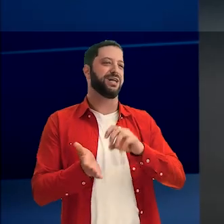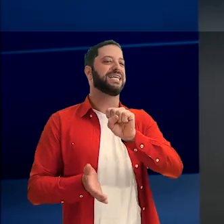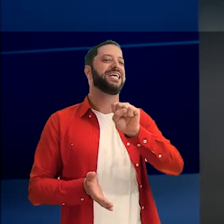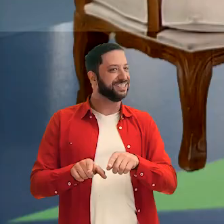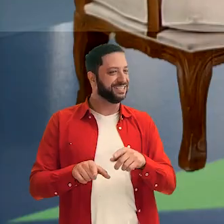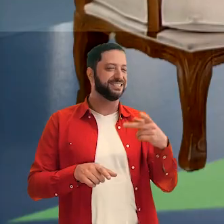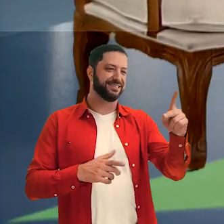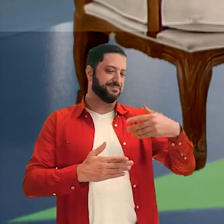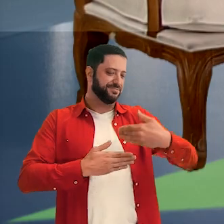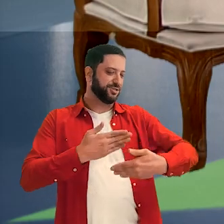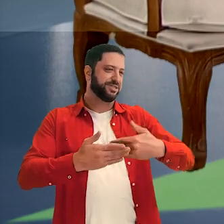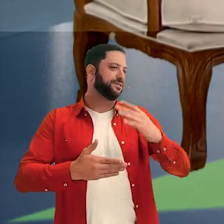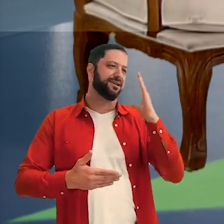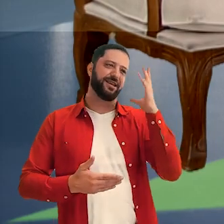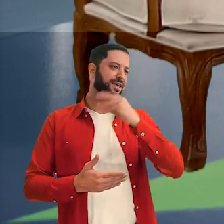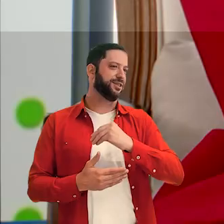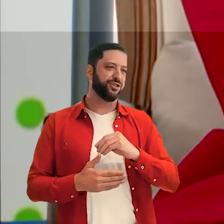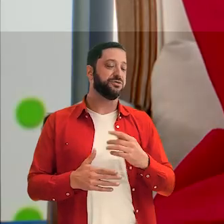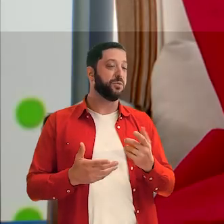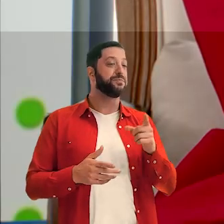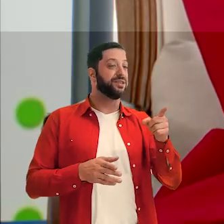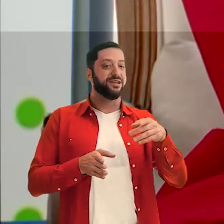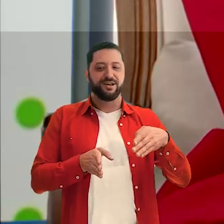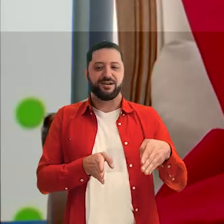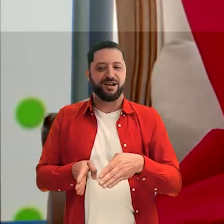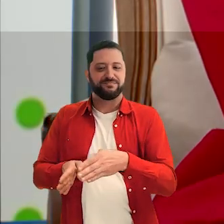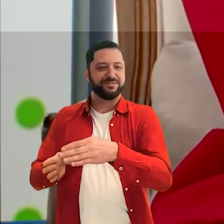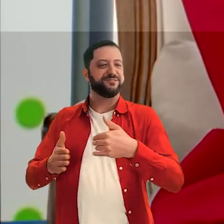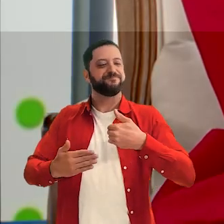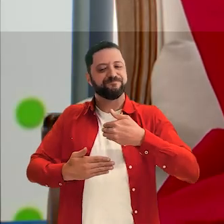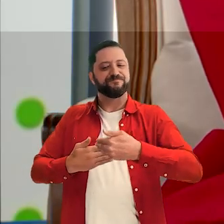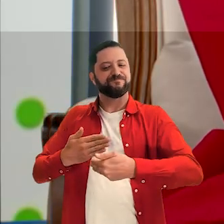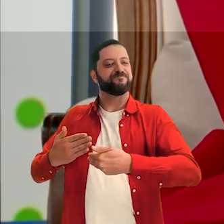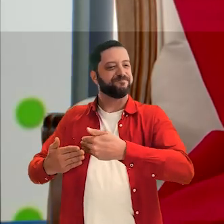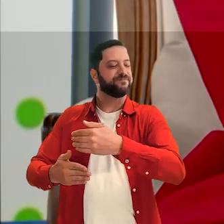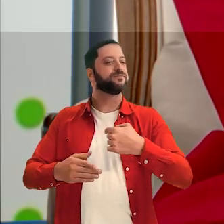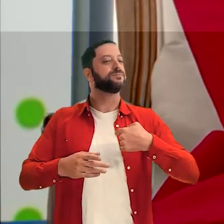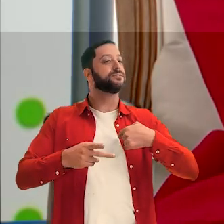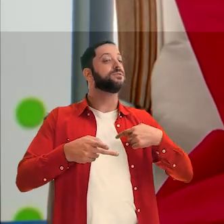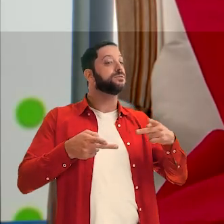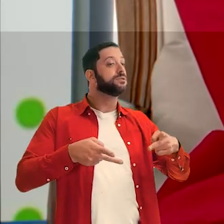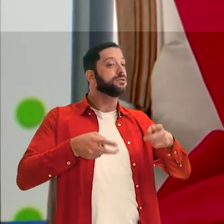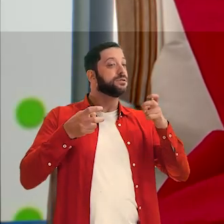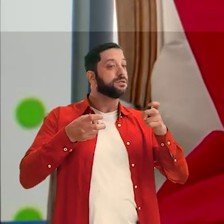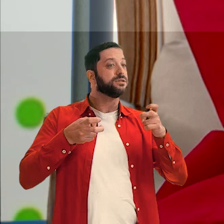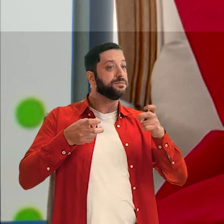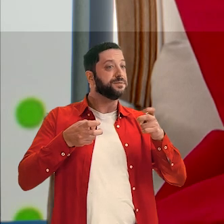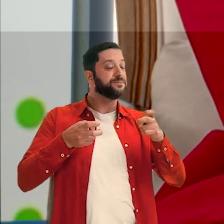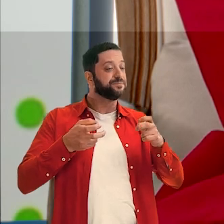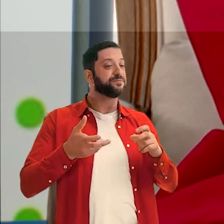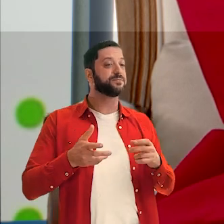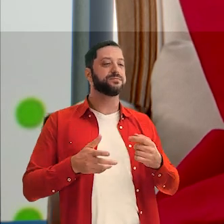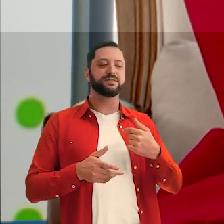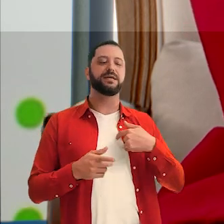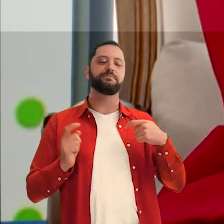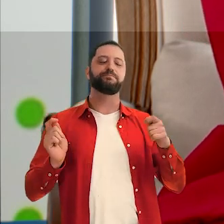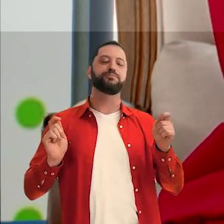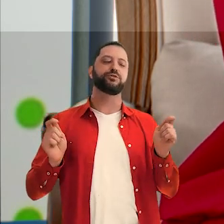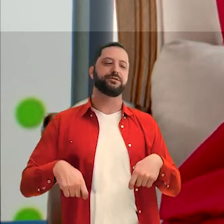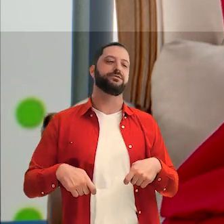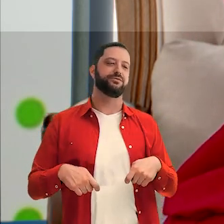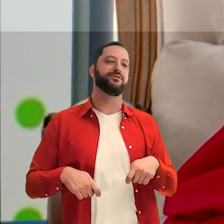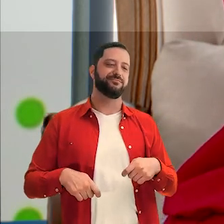método SSS. E dentro dessa trajetória, eu comecei a identificar cada vez mais a fundo e a entender que